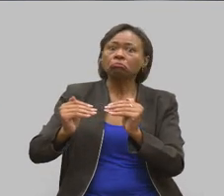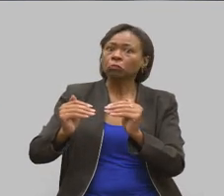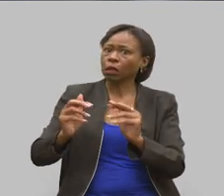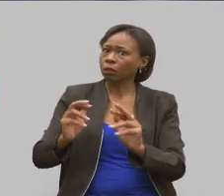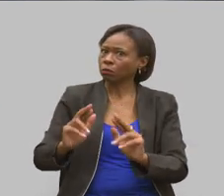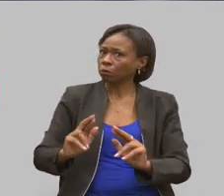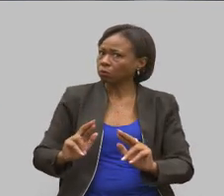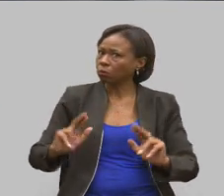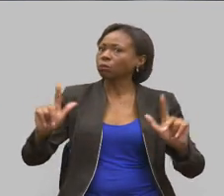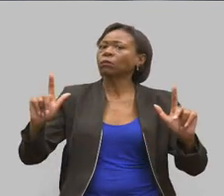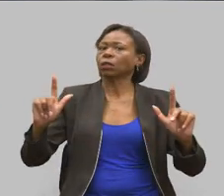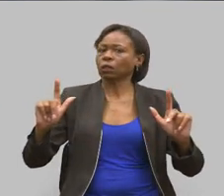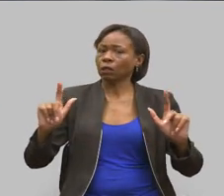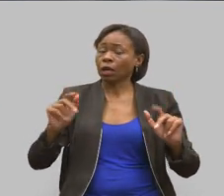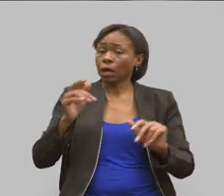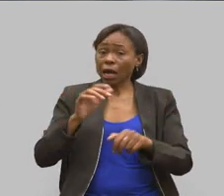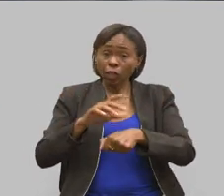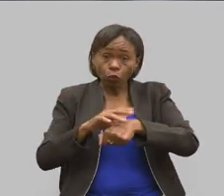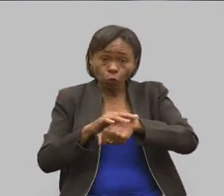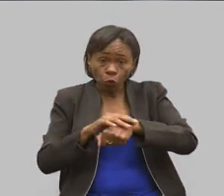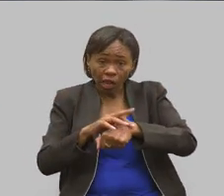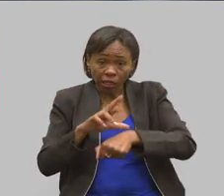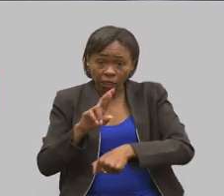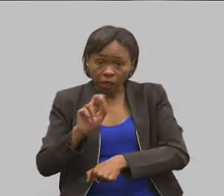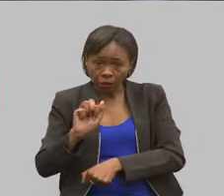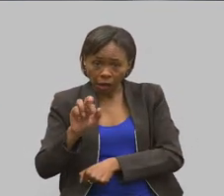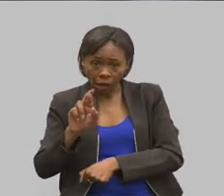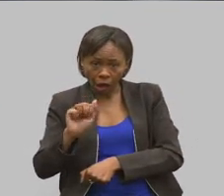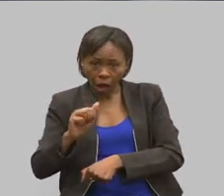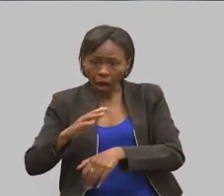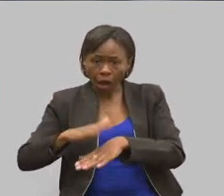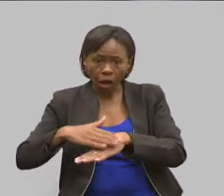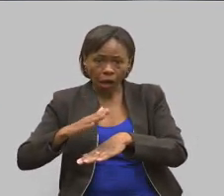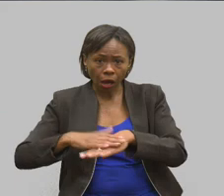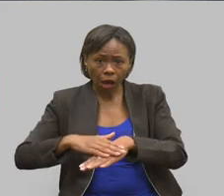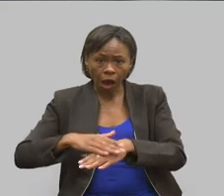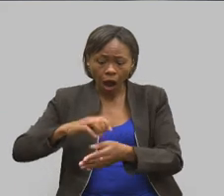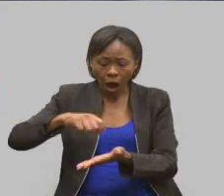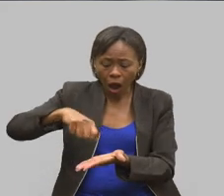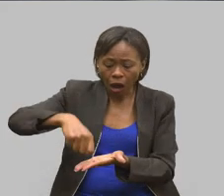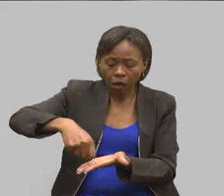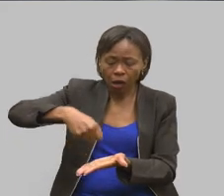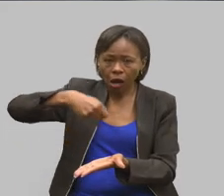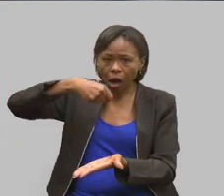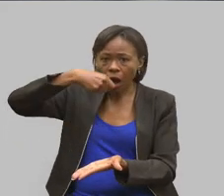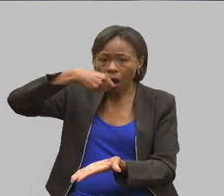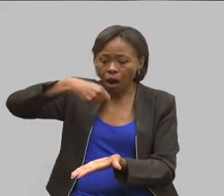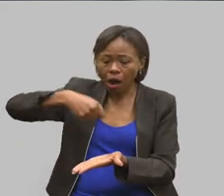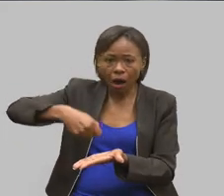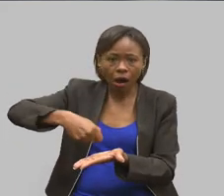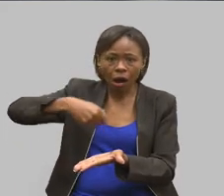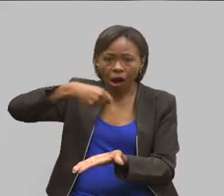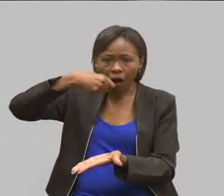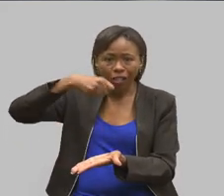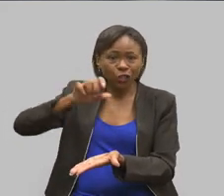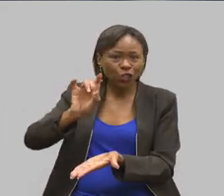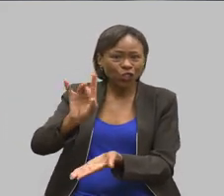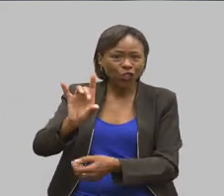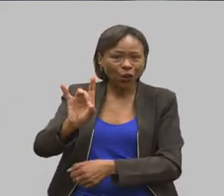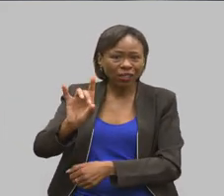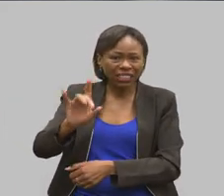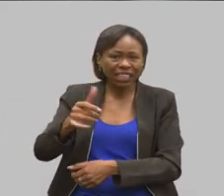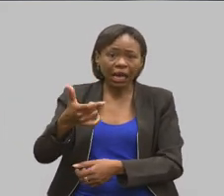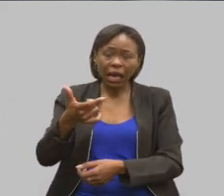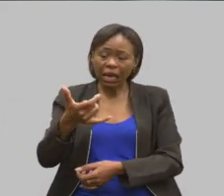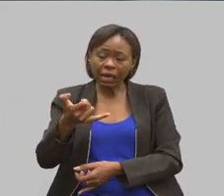uma pessoa com doença Rara pegar a sua colher conseguir comer com a sua mão pegar a sua caneta conseguir escrever